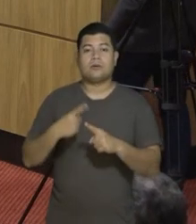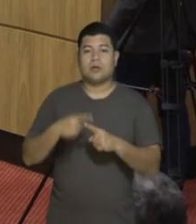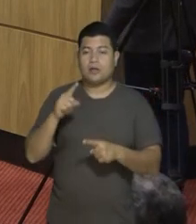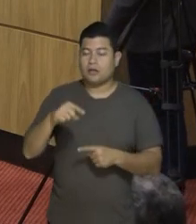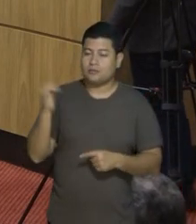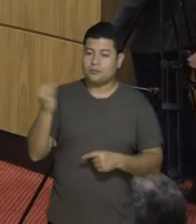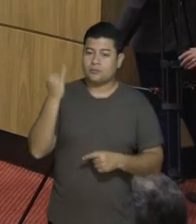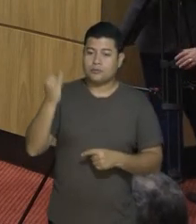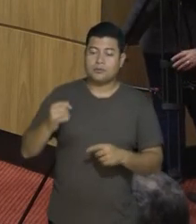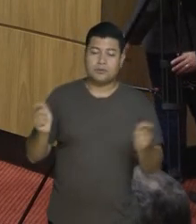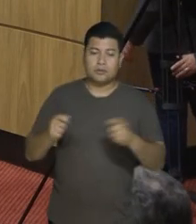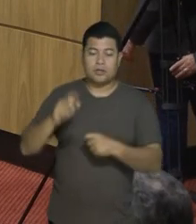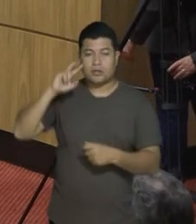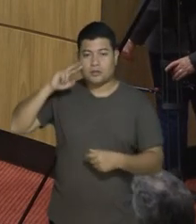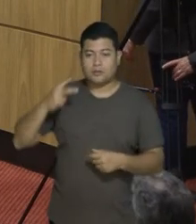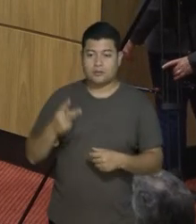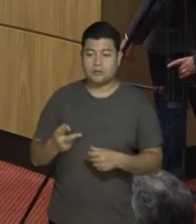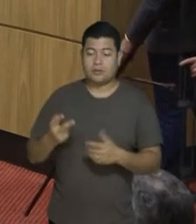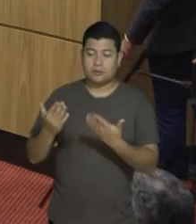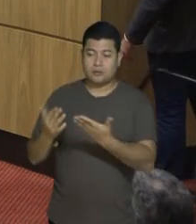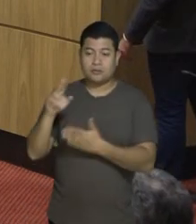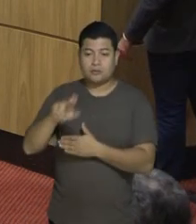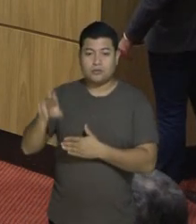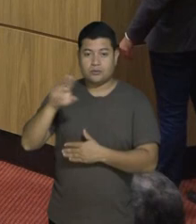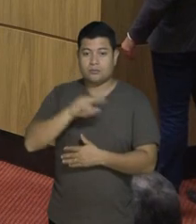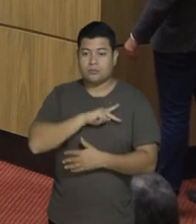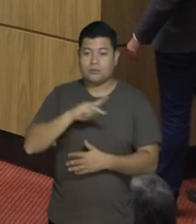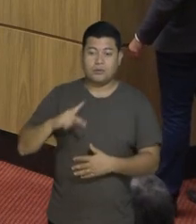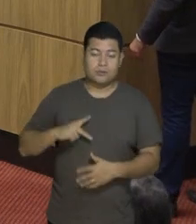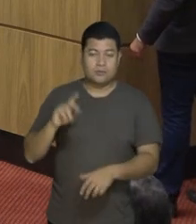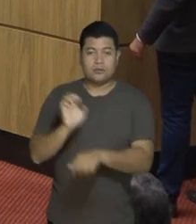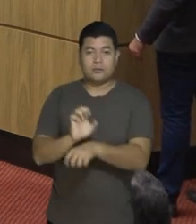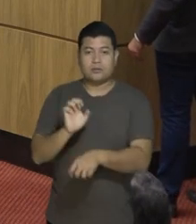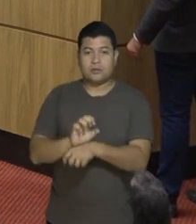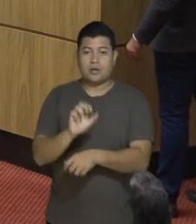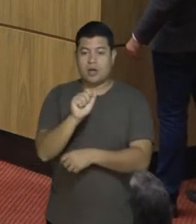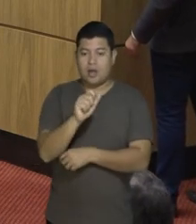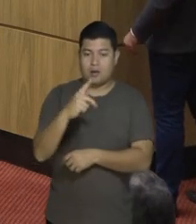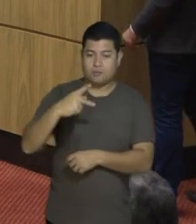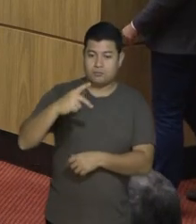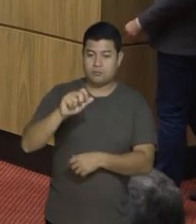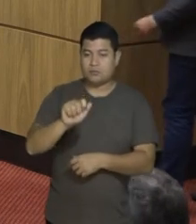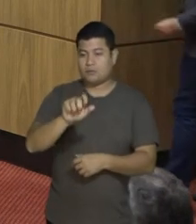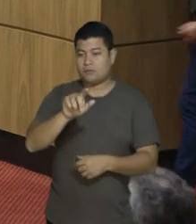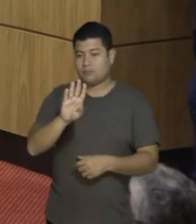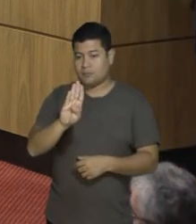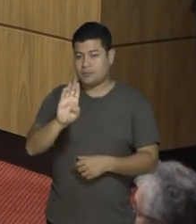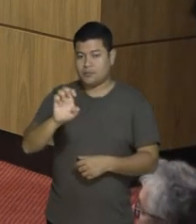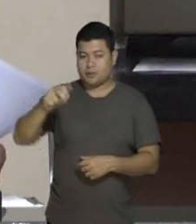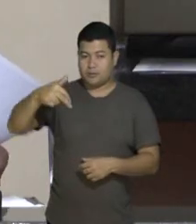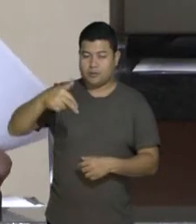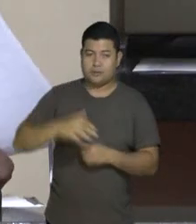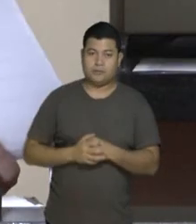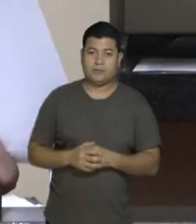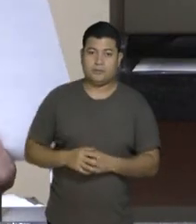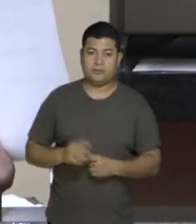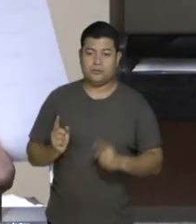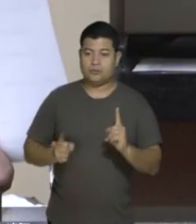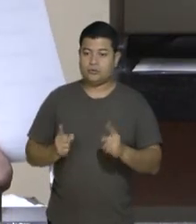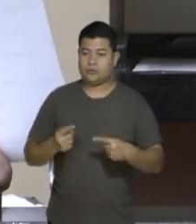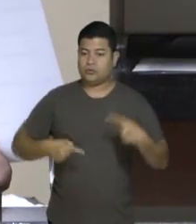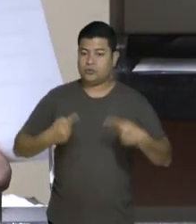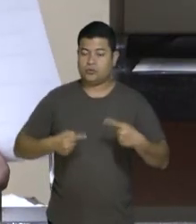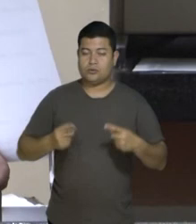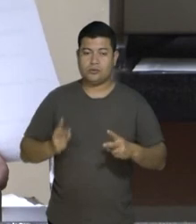esse reconhecimento de utilidade pública estadual para a APABEM. Muito obrigado, senhor presidente. Não havendo mais quem queira discutir, em